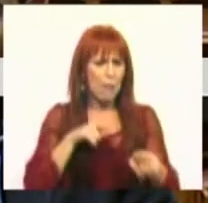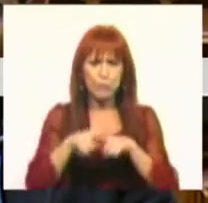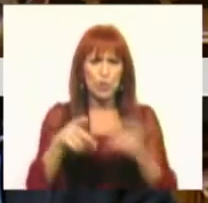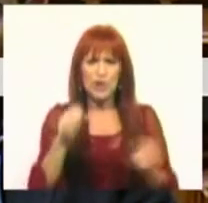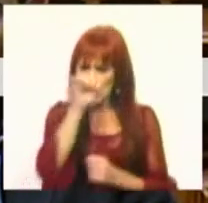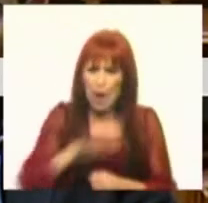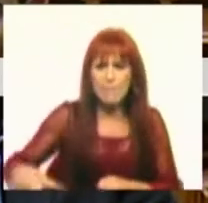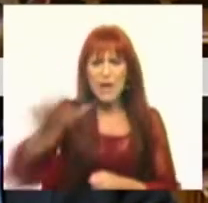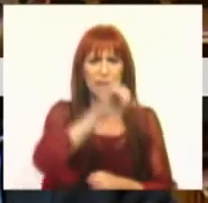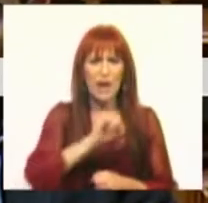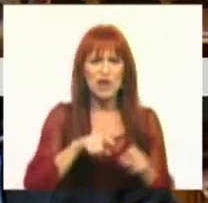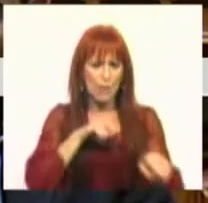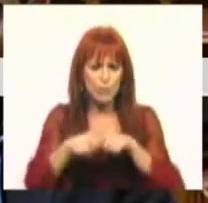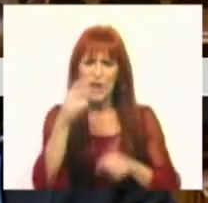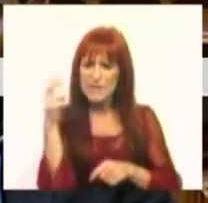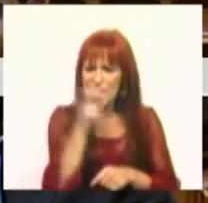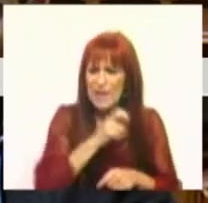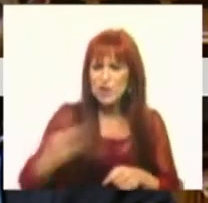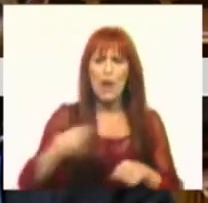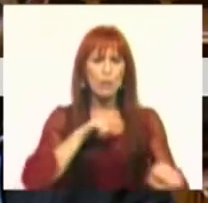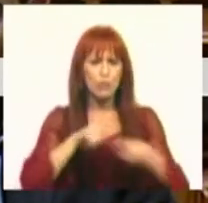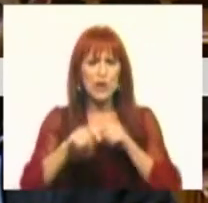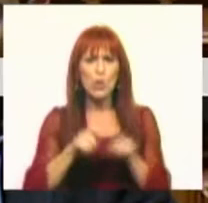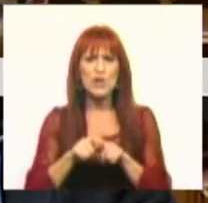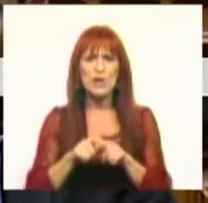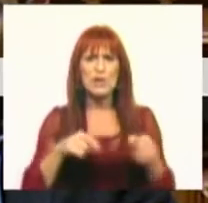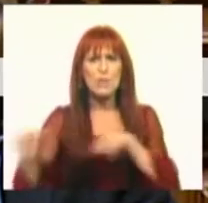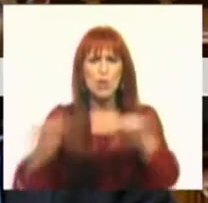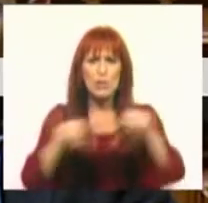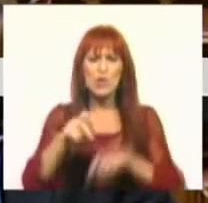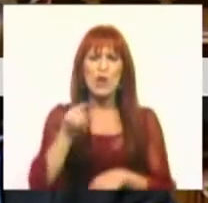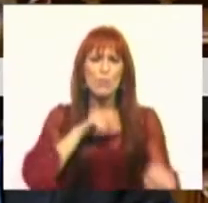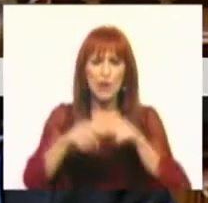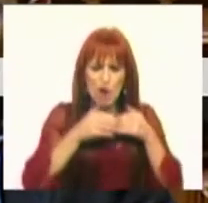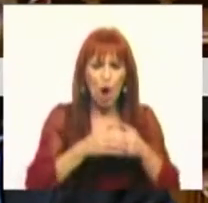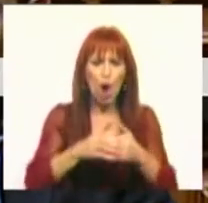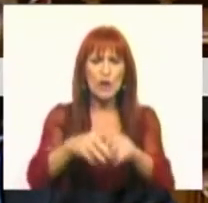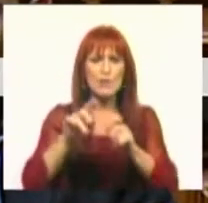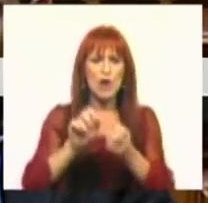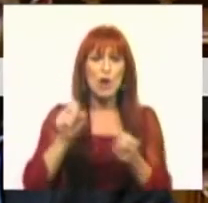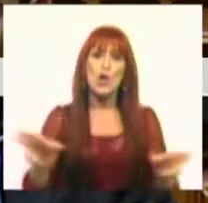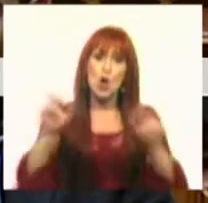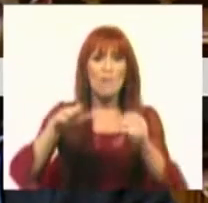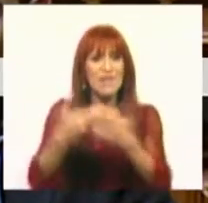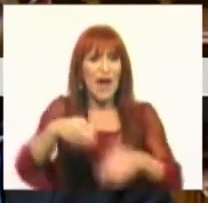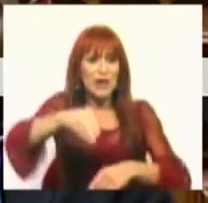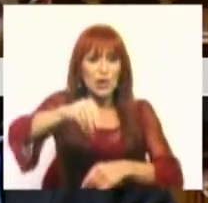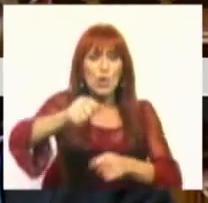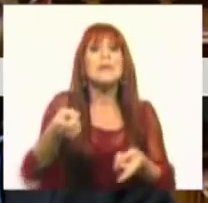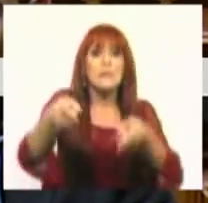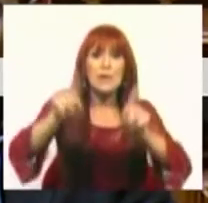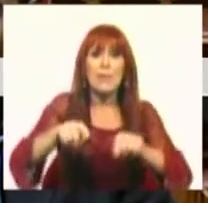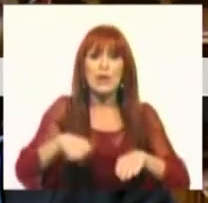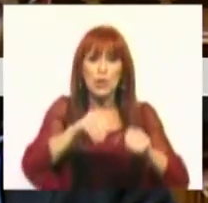política ambiental, política energética, política de mobilidade, políticas de ordenamento e de requalificação do território,